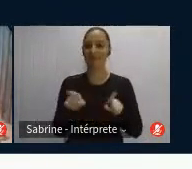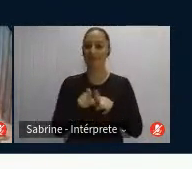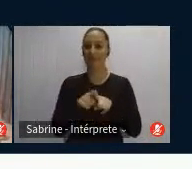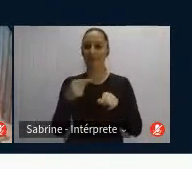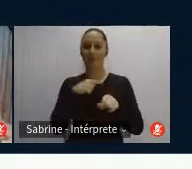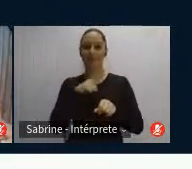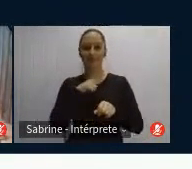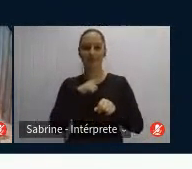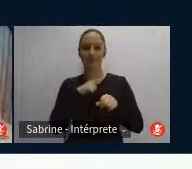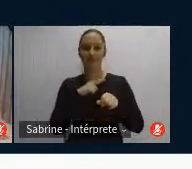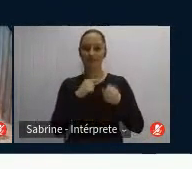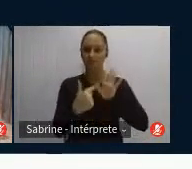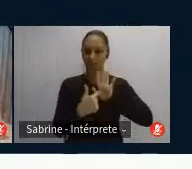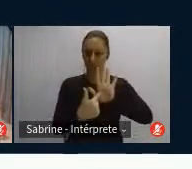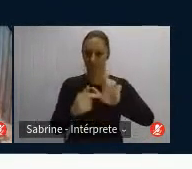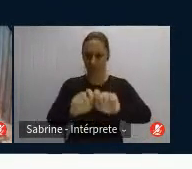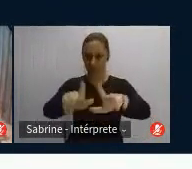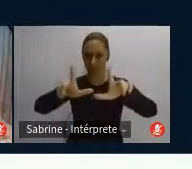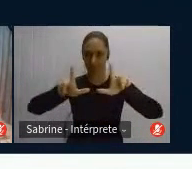né,